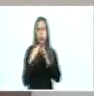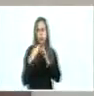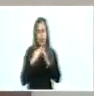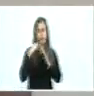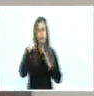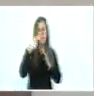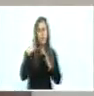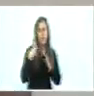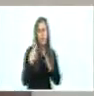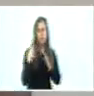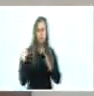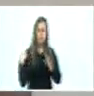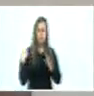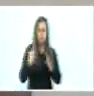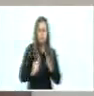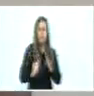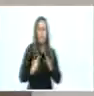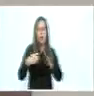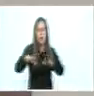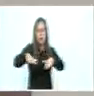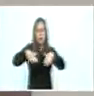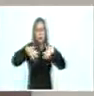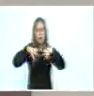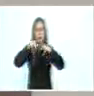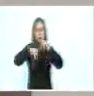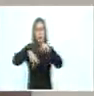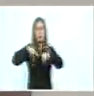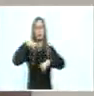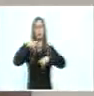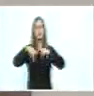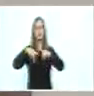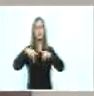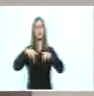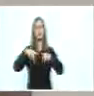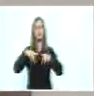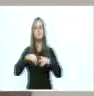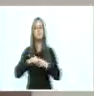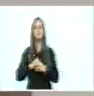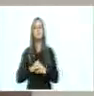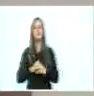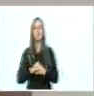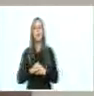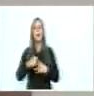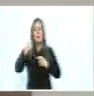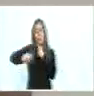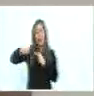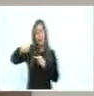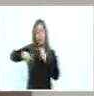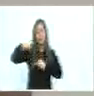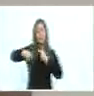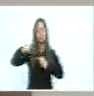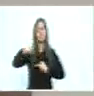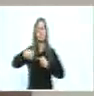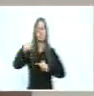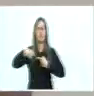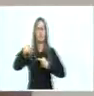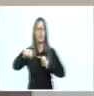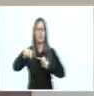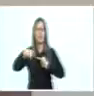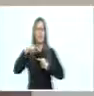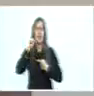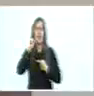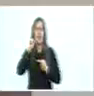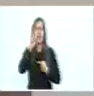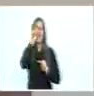a audiência pública da Assembleia Legislativa para discutir a implantação dessa